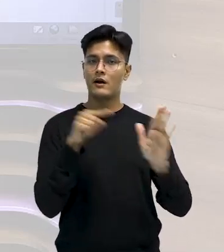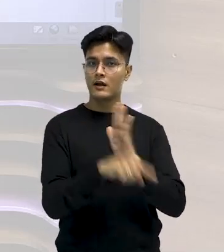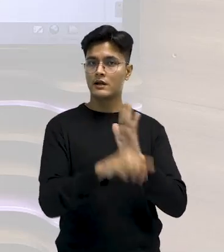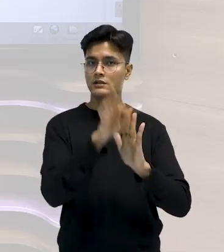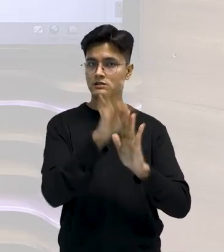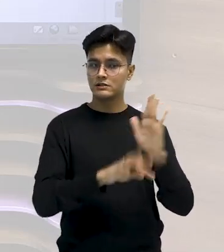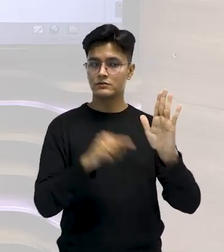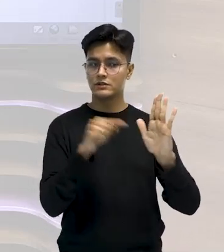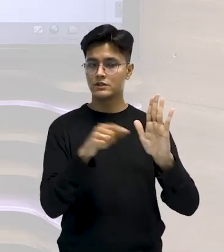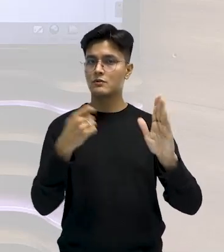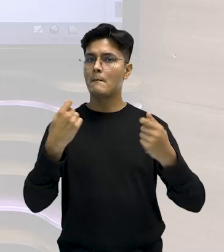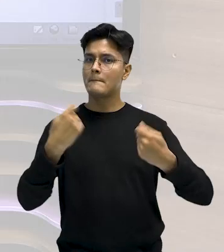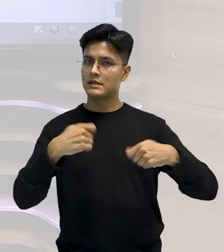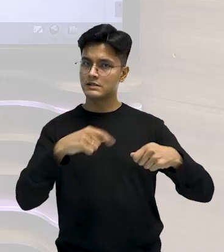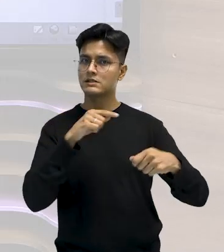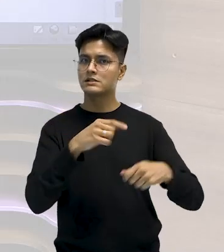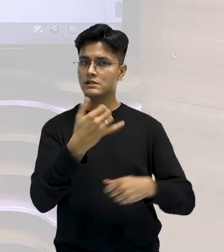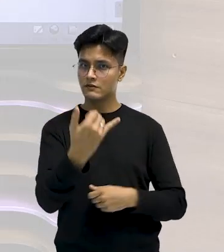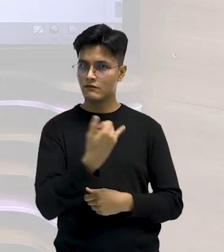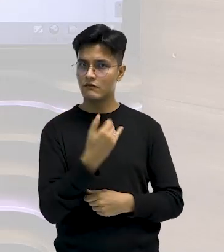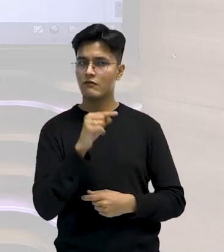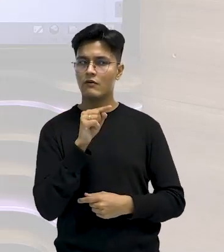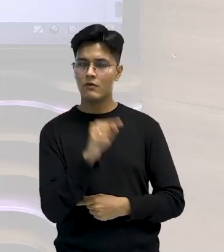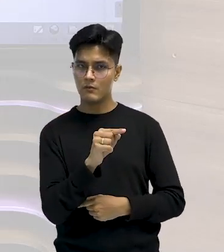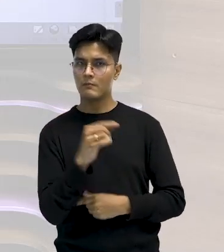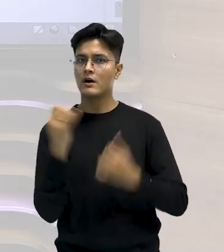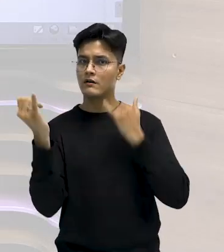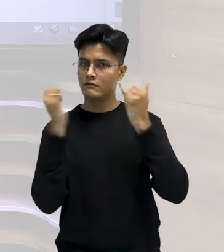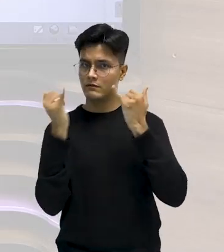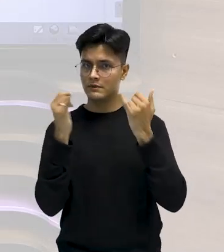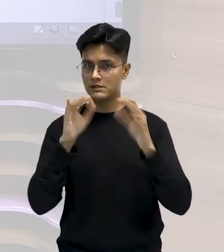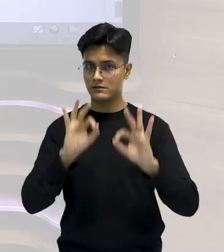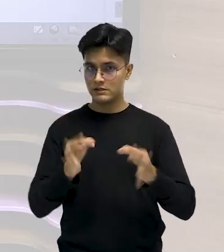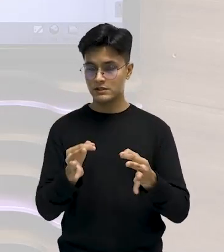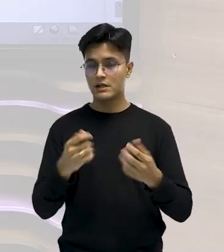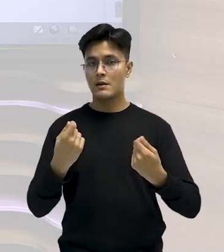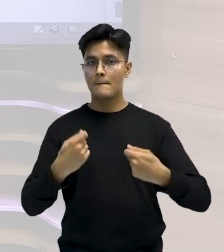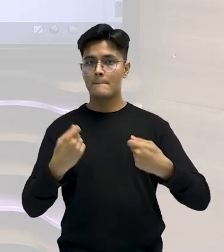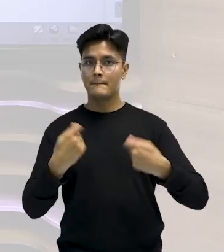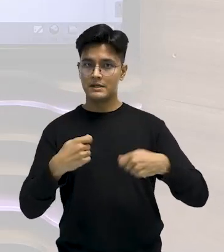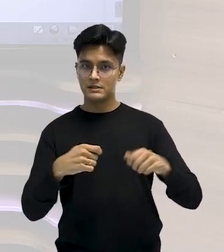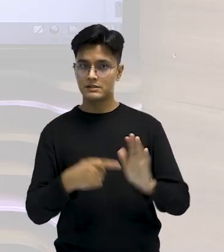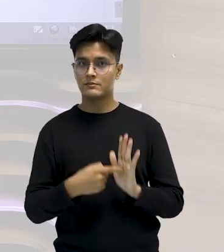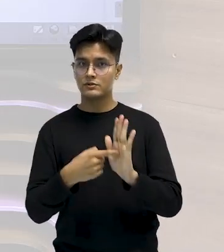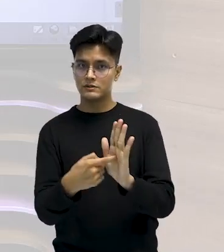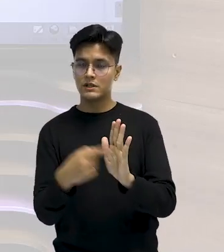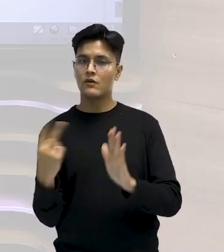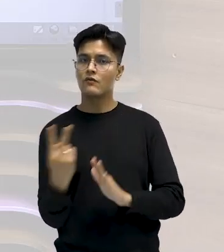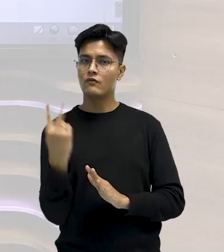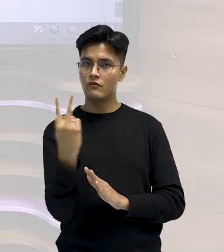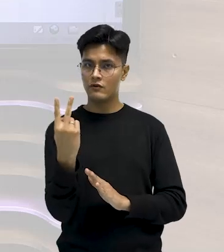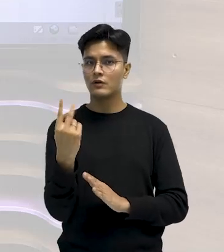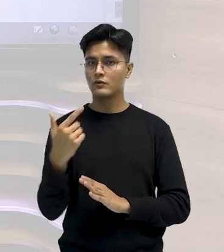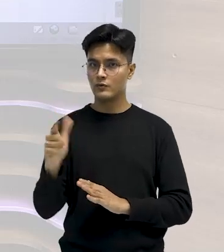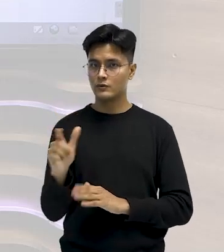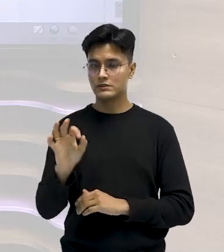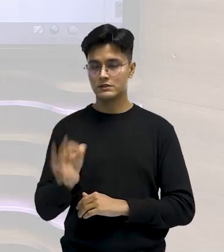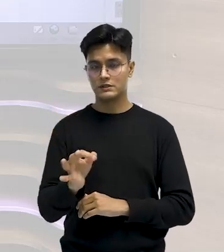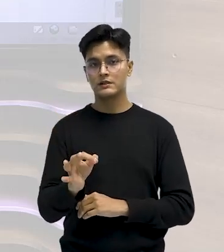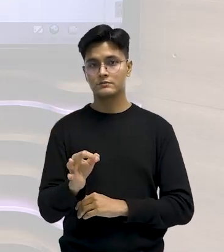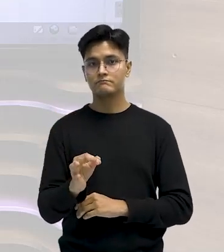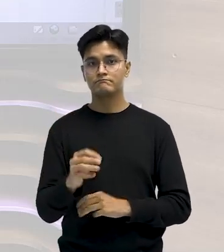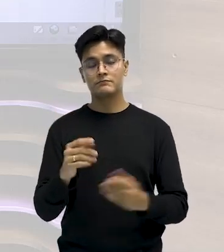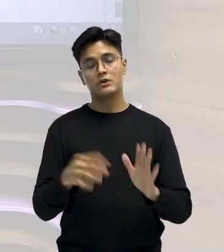informar essa transformação. Ela tem que te informar essa nova consideração de valor. E foi o que a questão fez